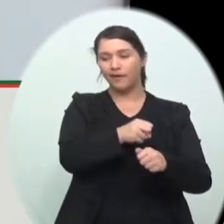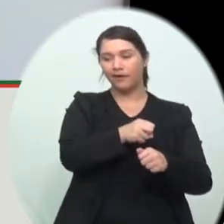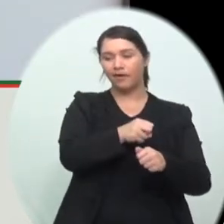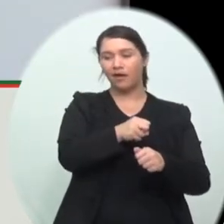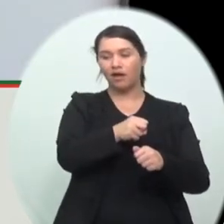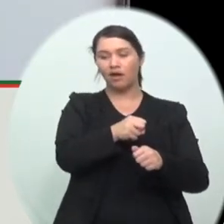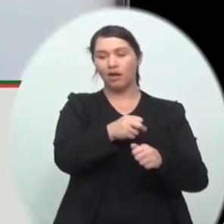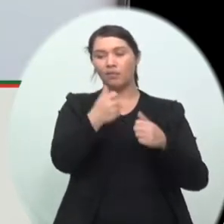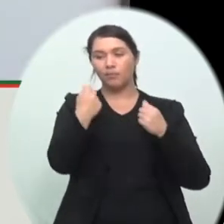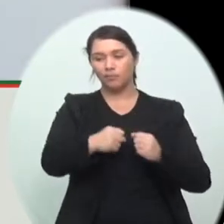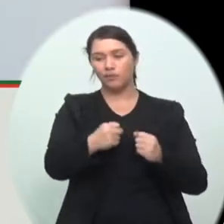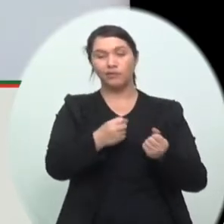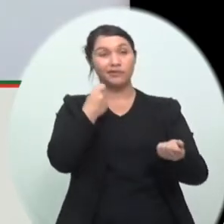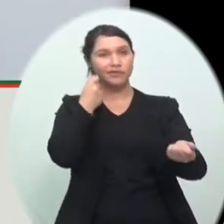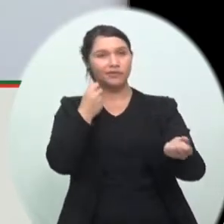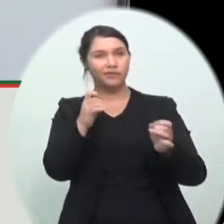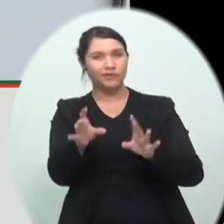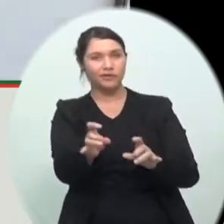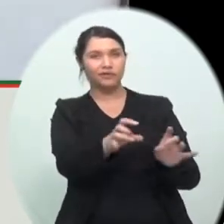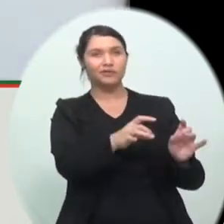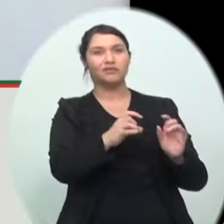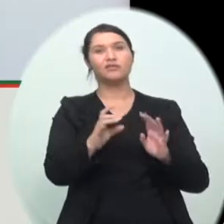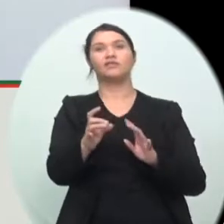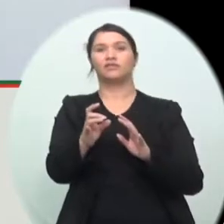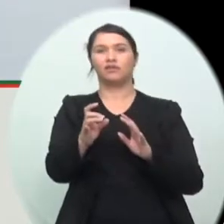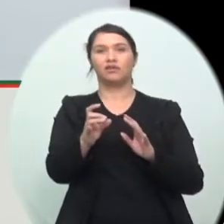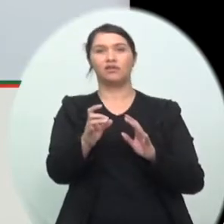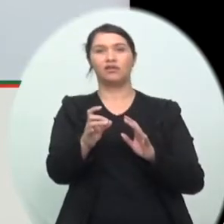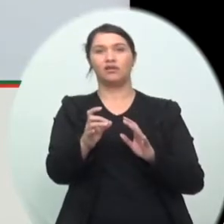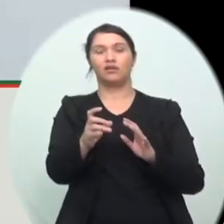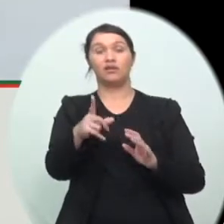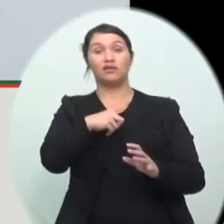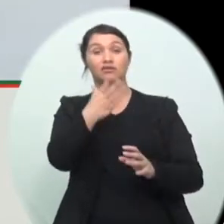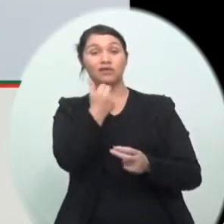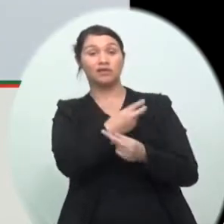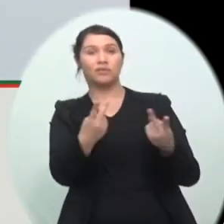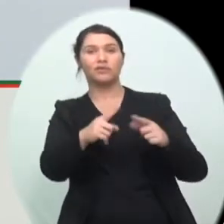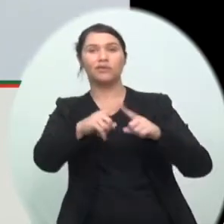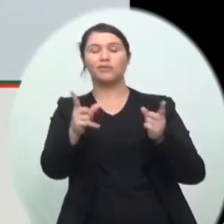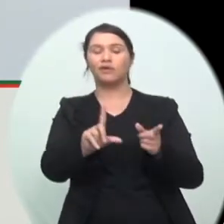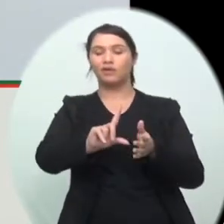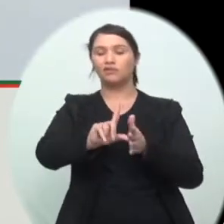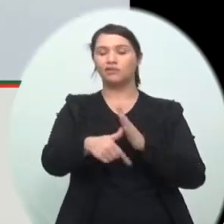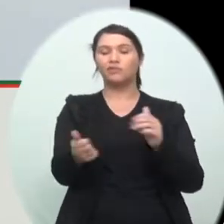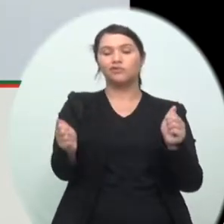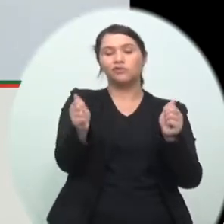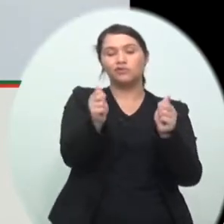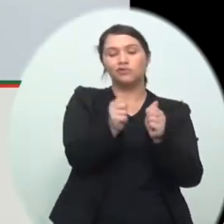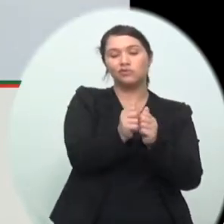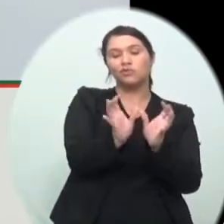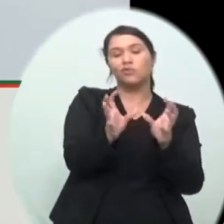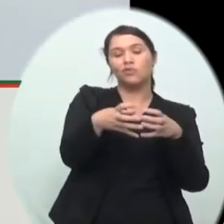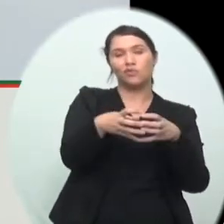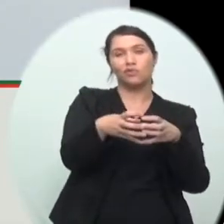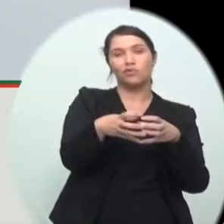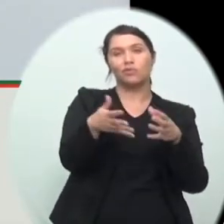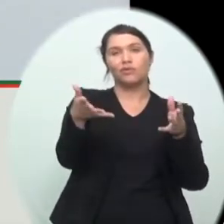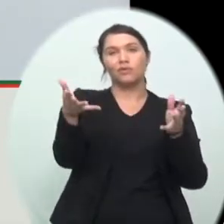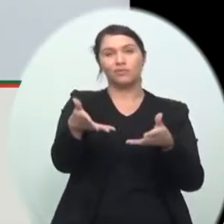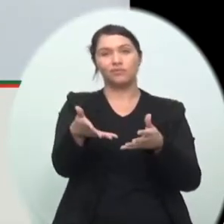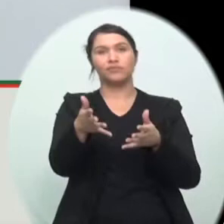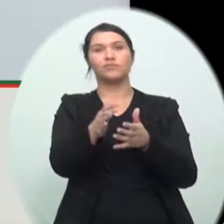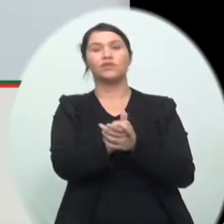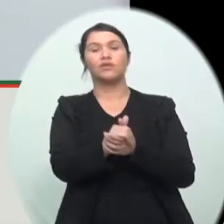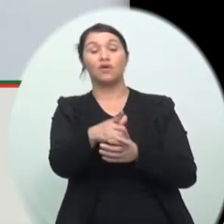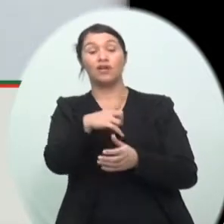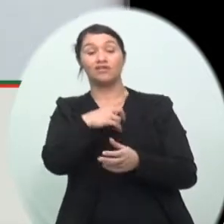cá, com a ajuda de vocês, a minha vida melhorou mais. As minhas filhas agora têm que comer. Falta algumas